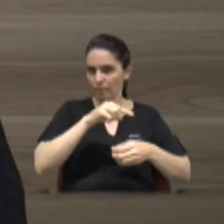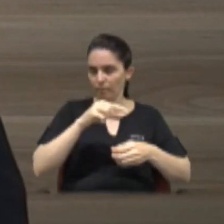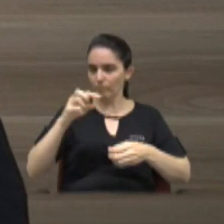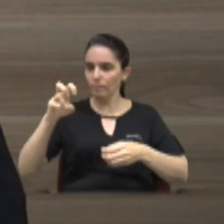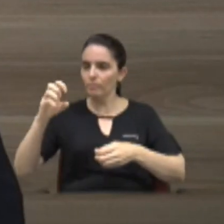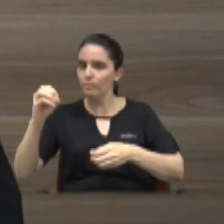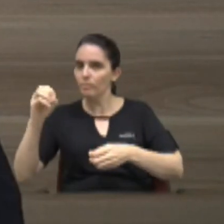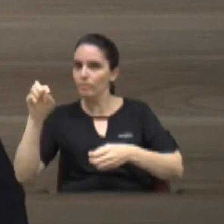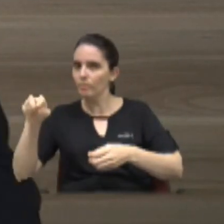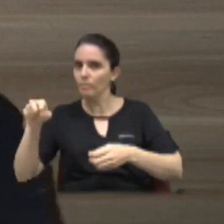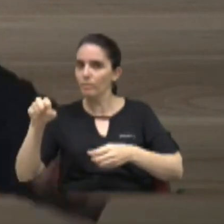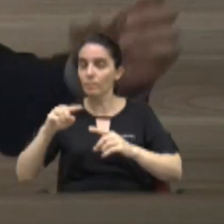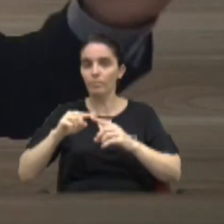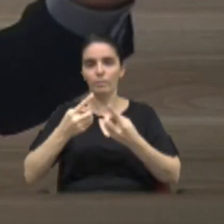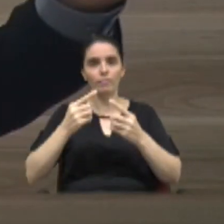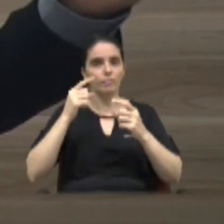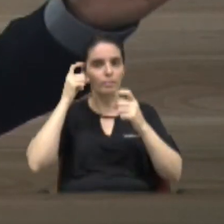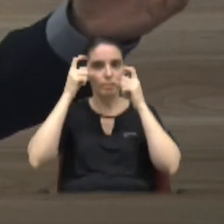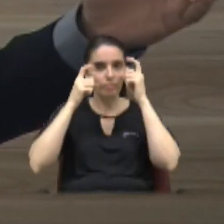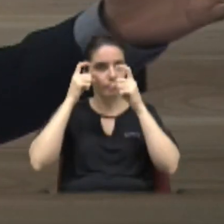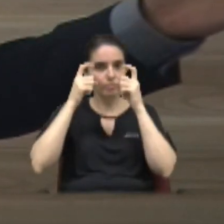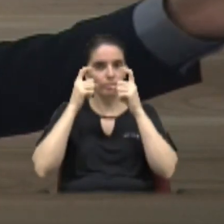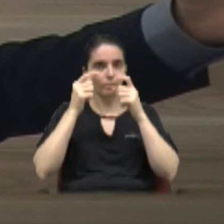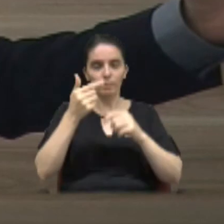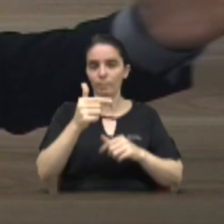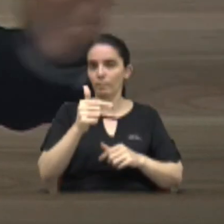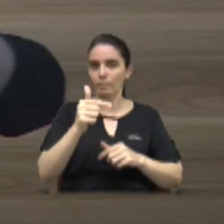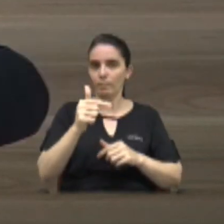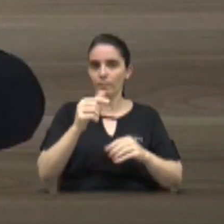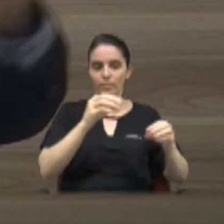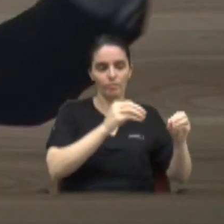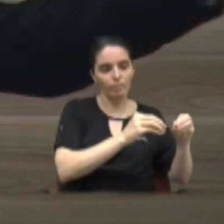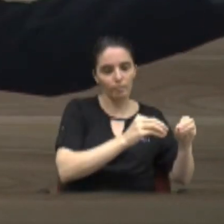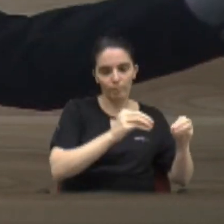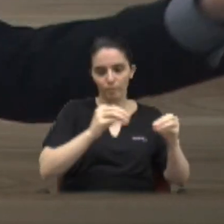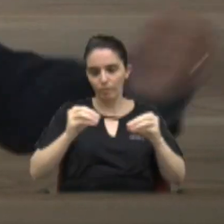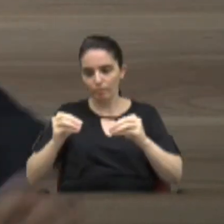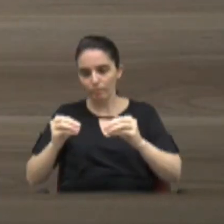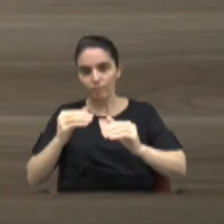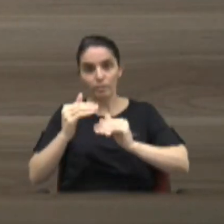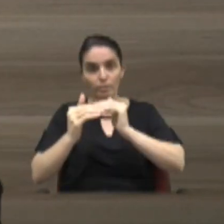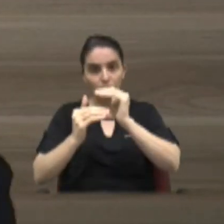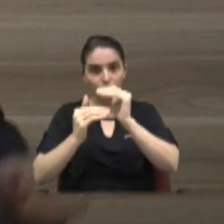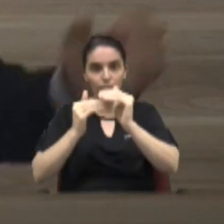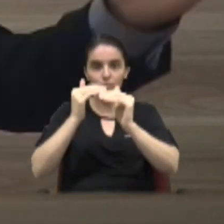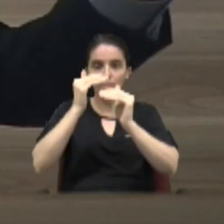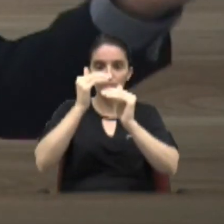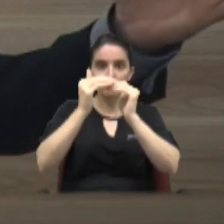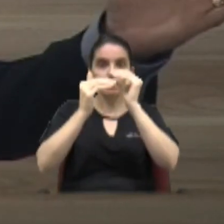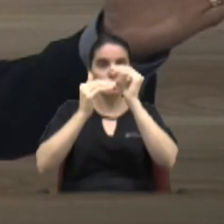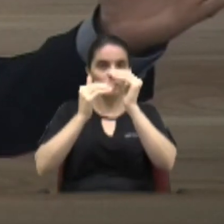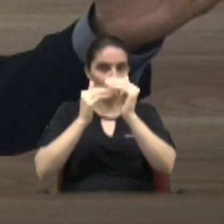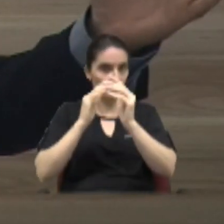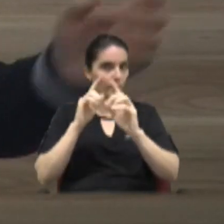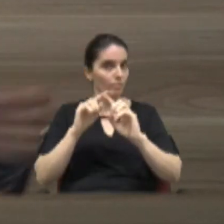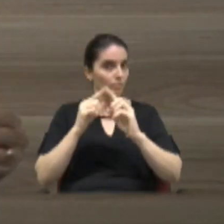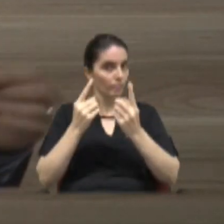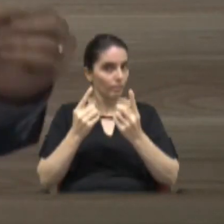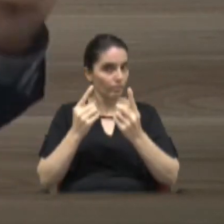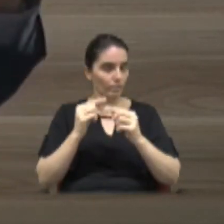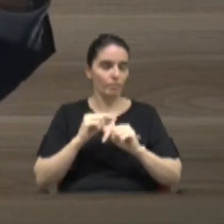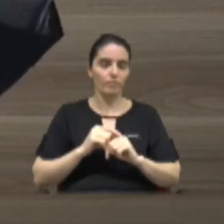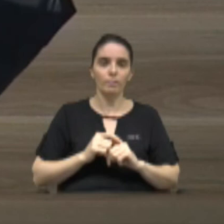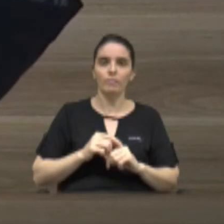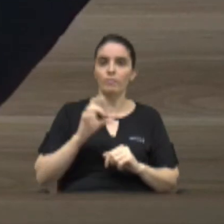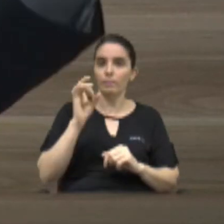não consigo entender apenas é que não houve uma transição progressiva para que então pudesse ter somente o dispositivo eletrônico